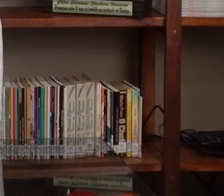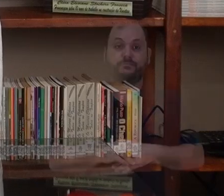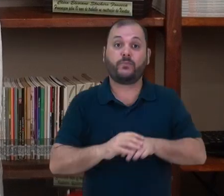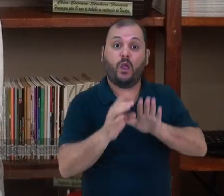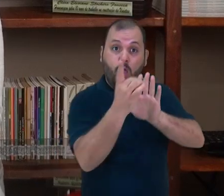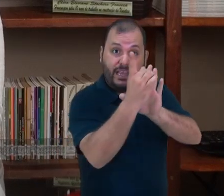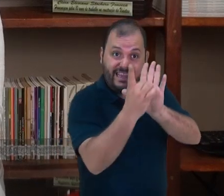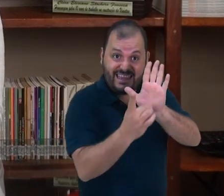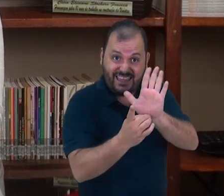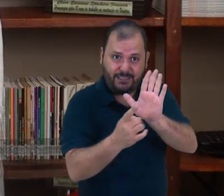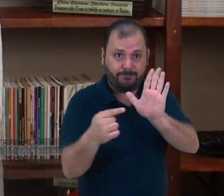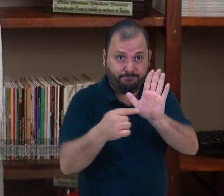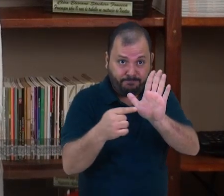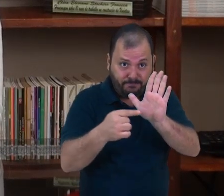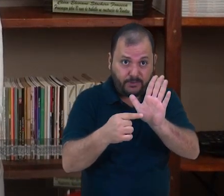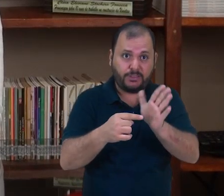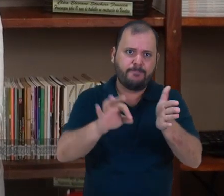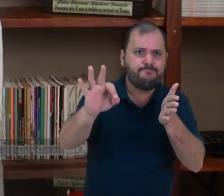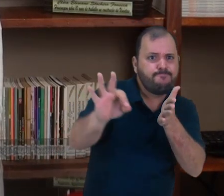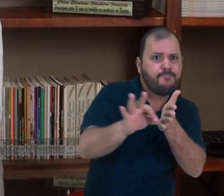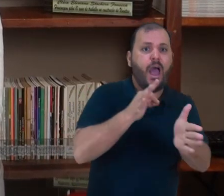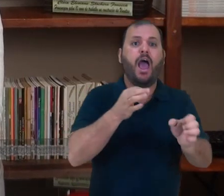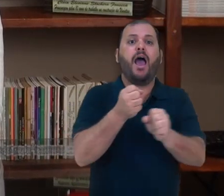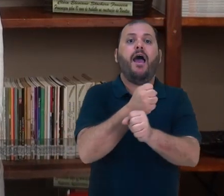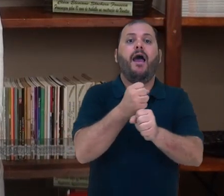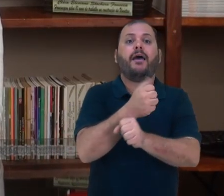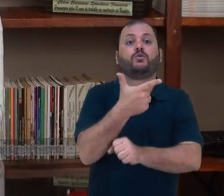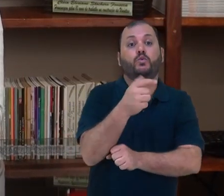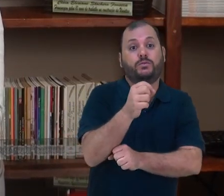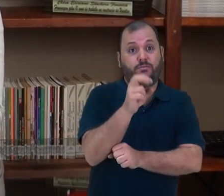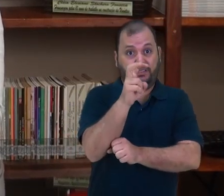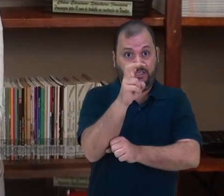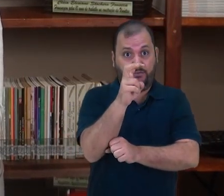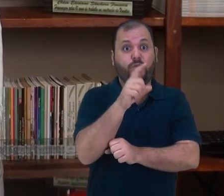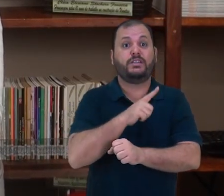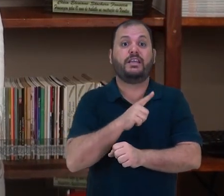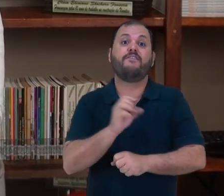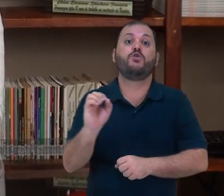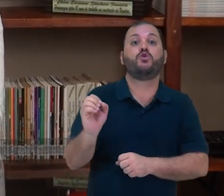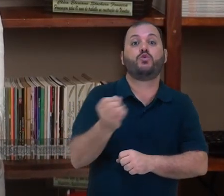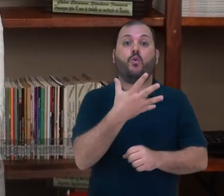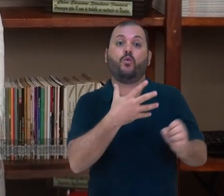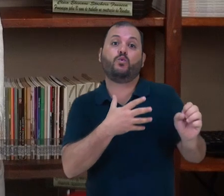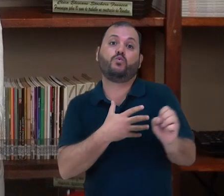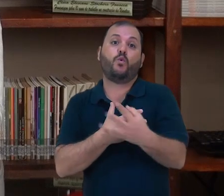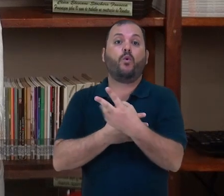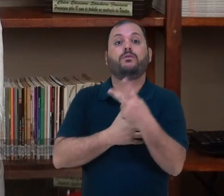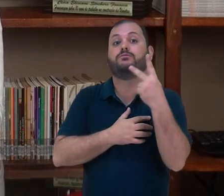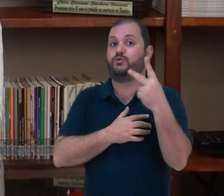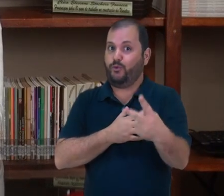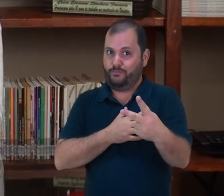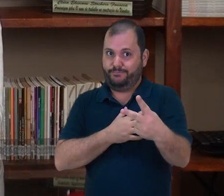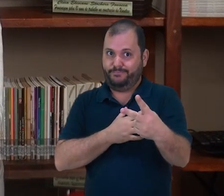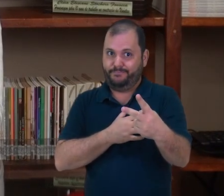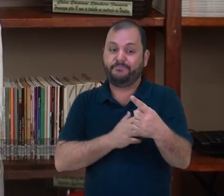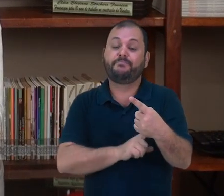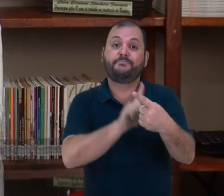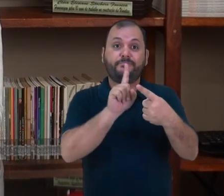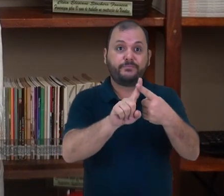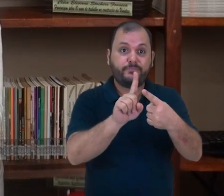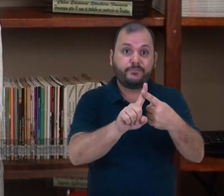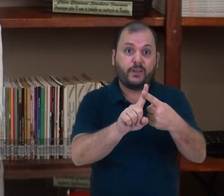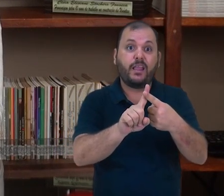Importante destacar que o decreto, publicado em 2005, trouxe duas situações. Uma, a regulação